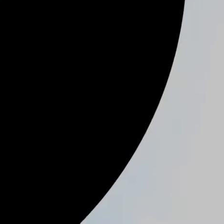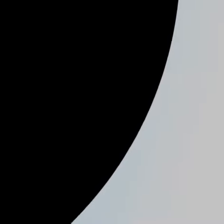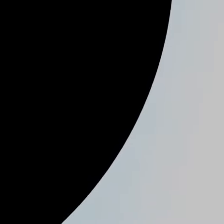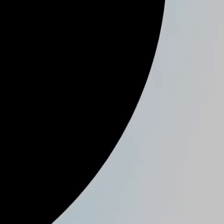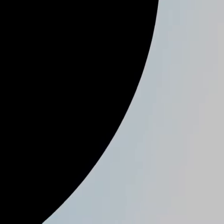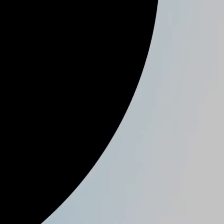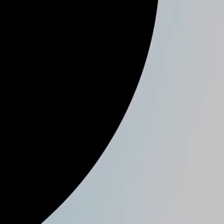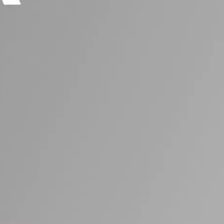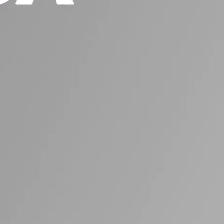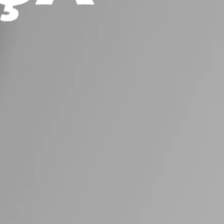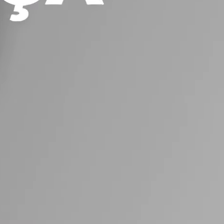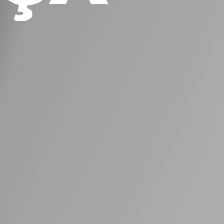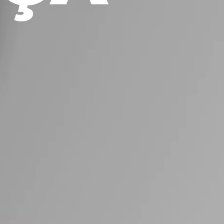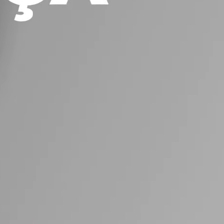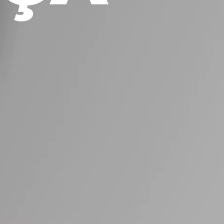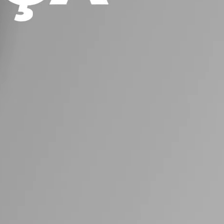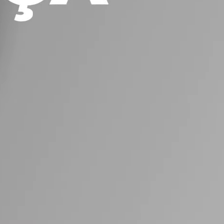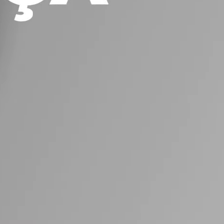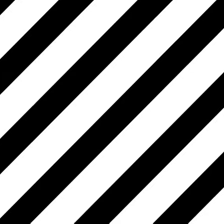E aí